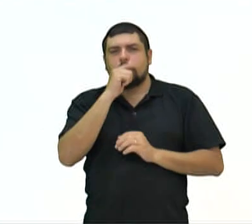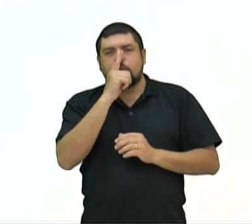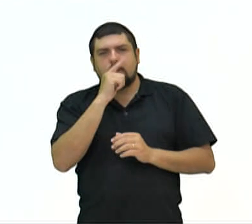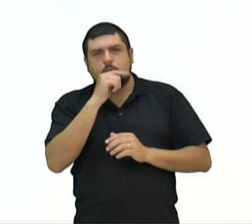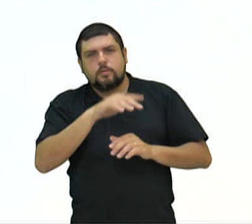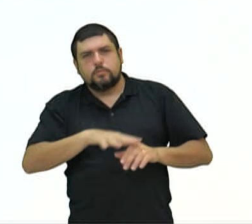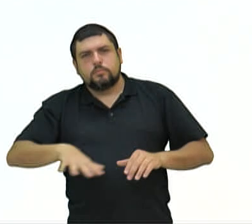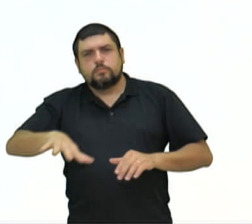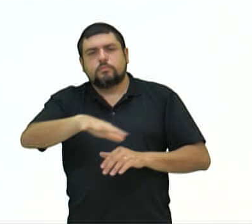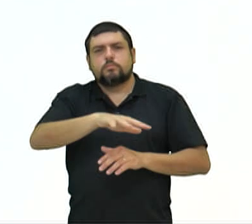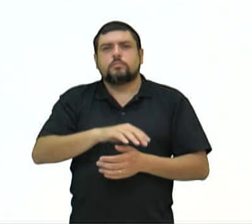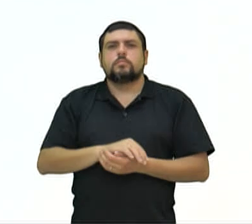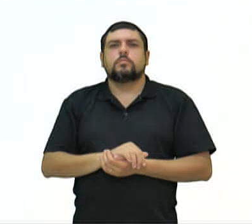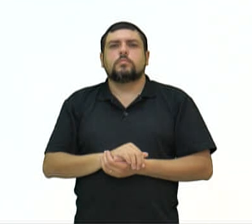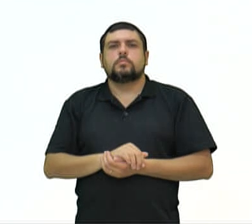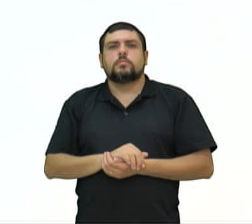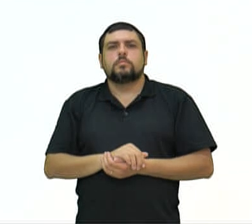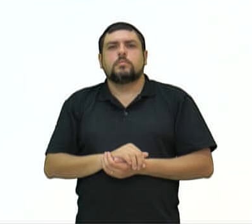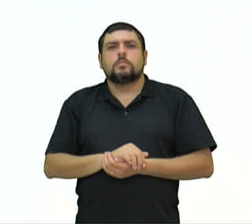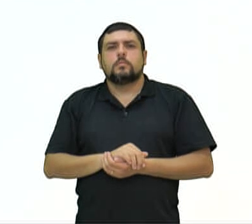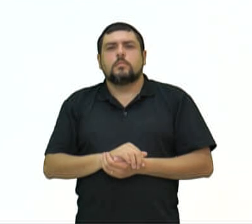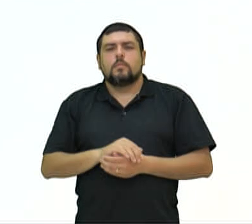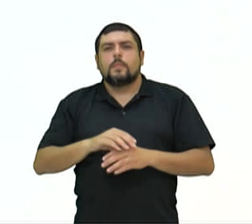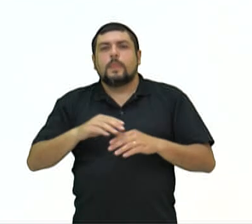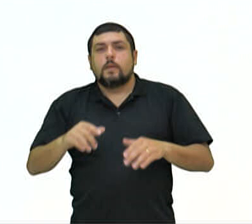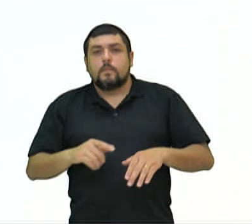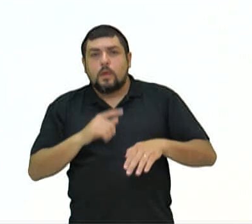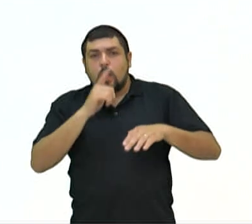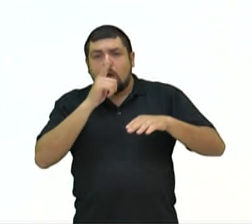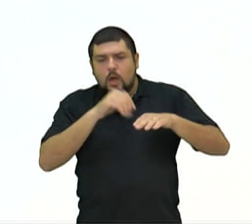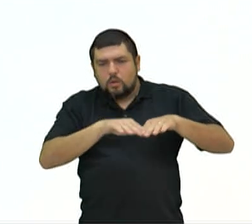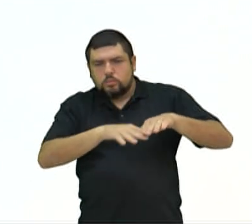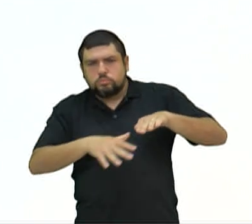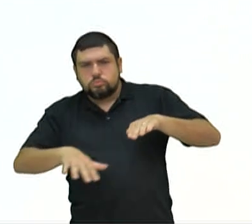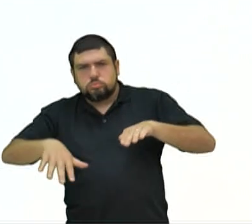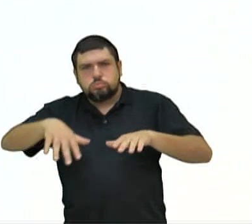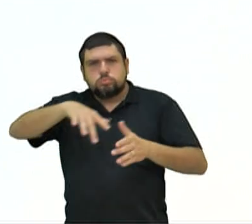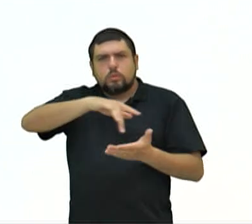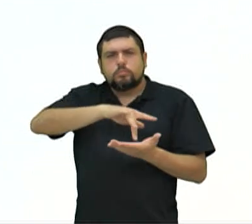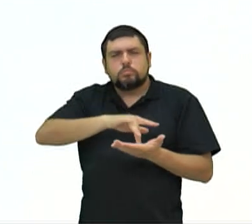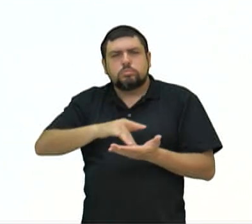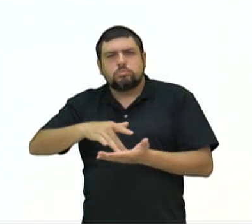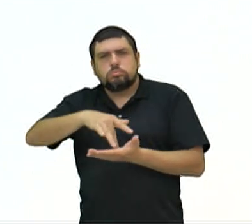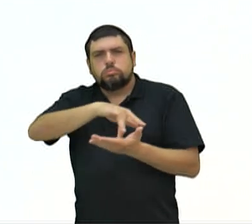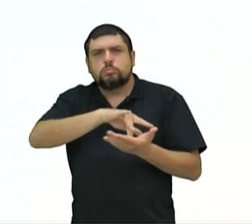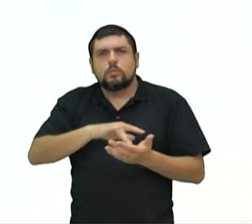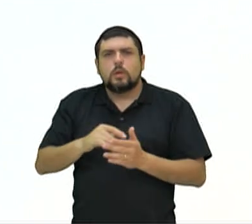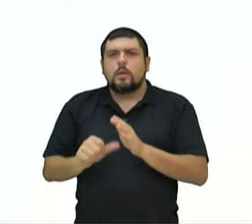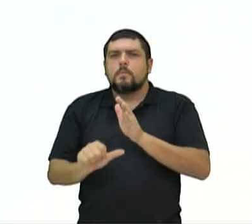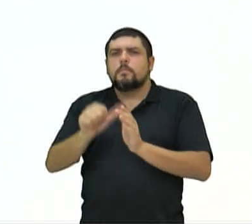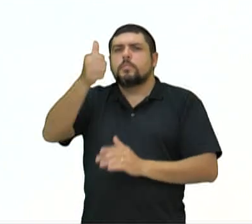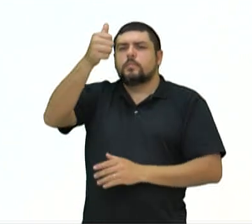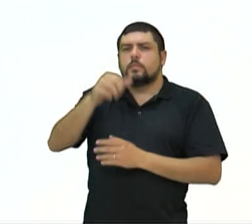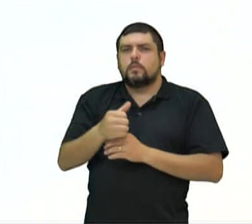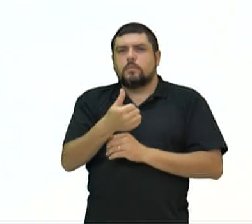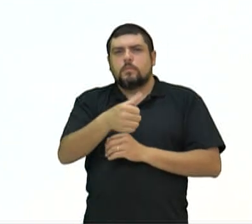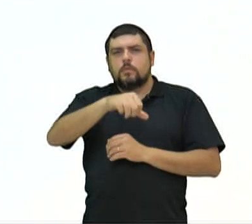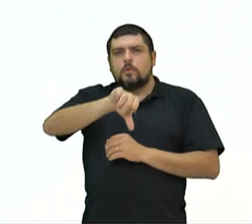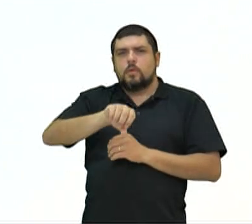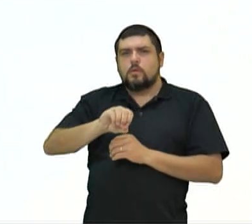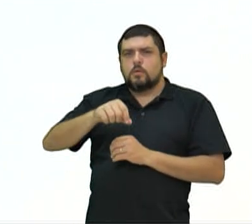O primeiro registro de apresentação de balé subaquático é de 1907, em Nova York.